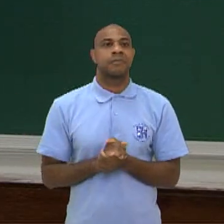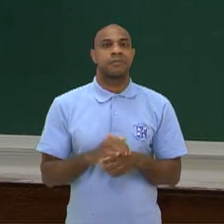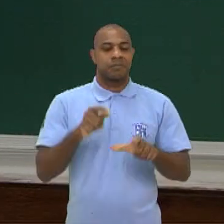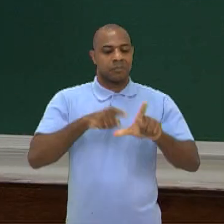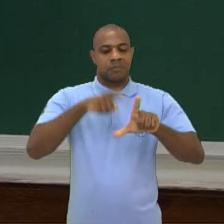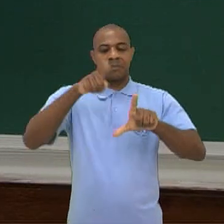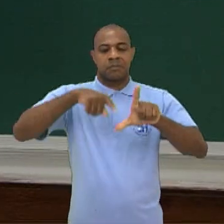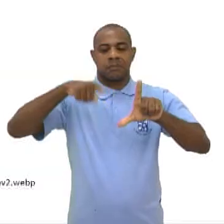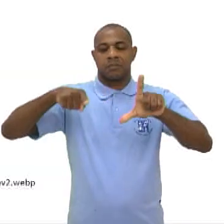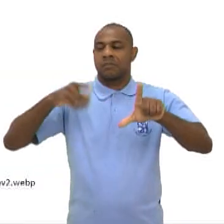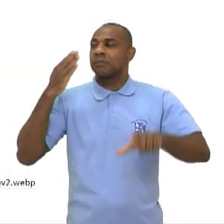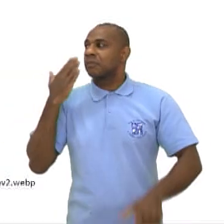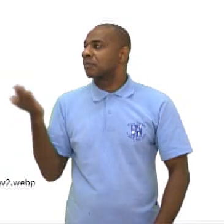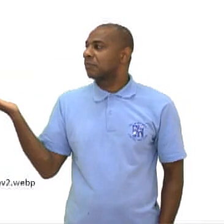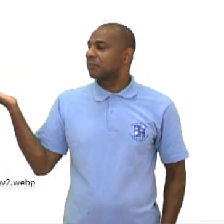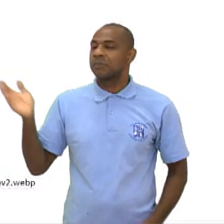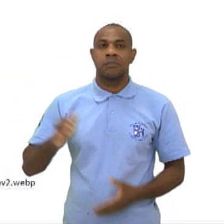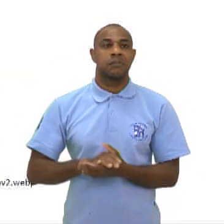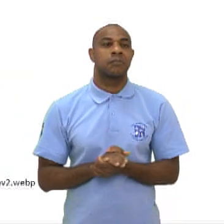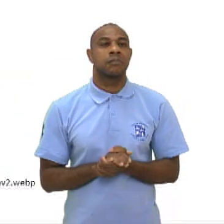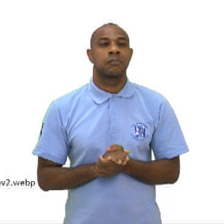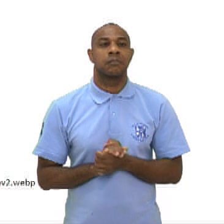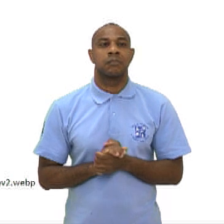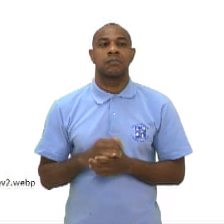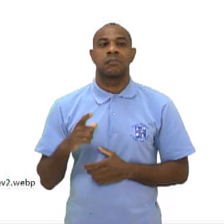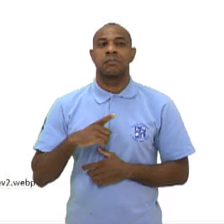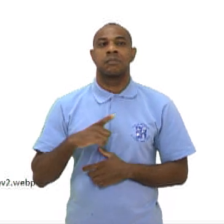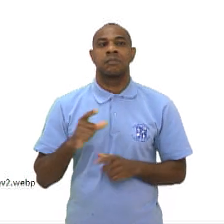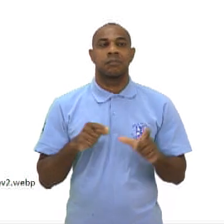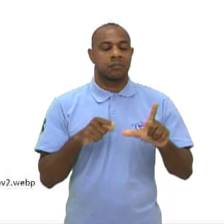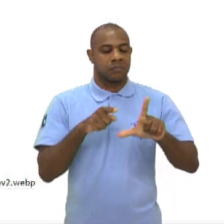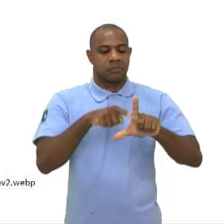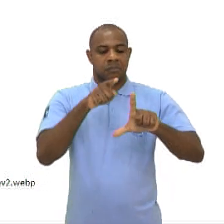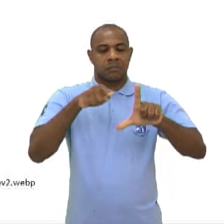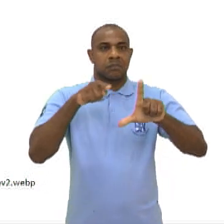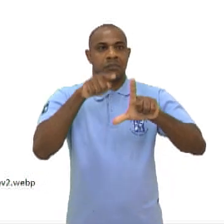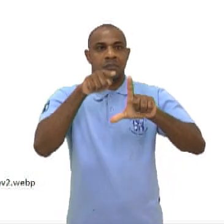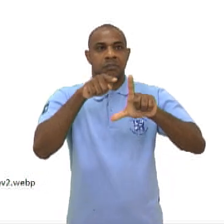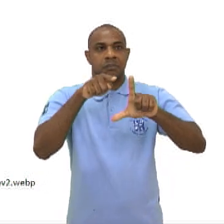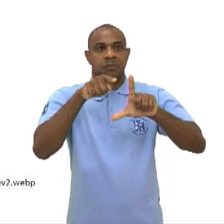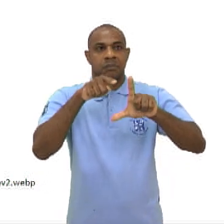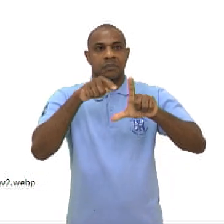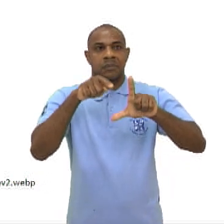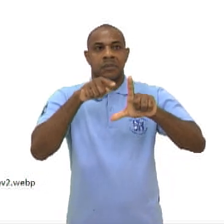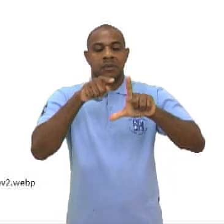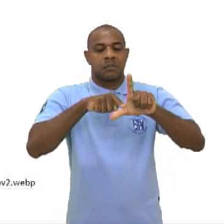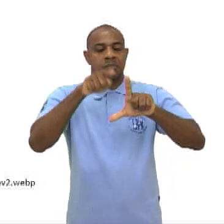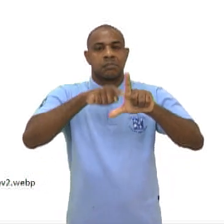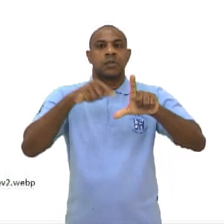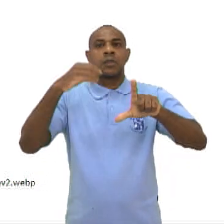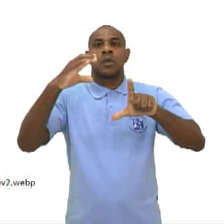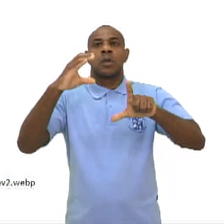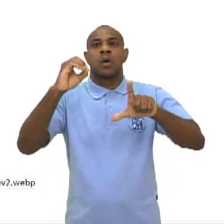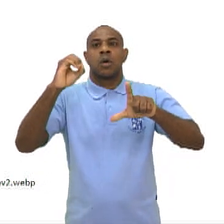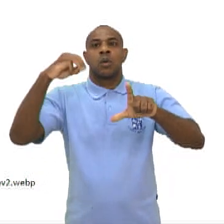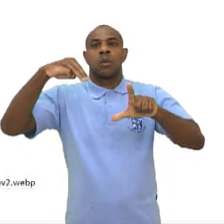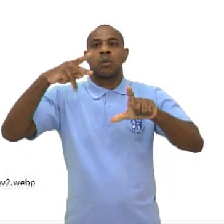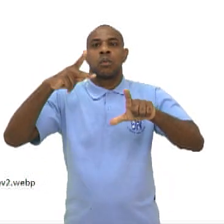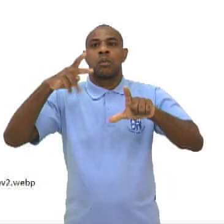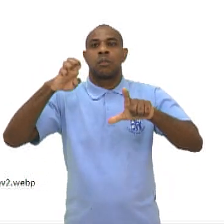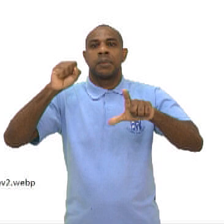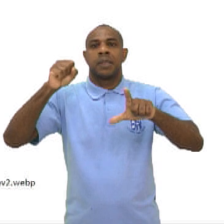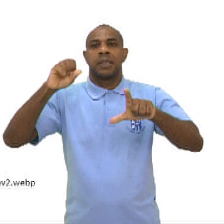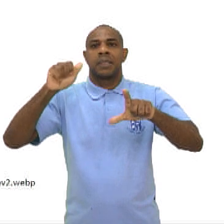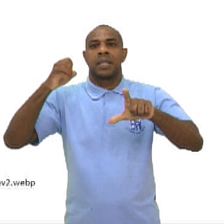gente. Está mostrando aqui que tem um ponto de compensação entre a fotossíntese e a respiração da planta, porque ela também